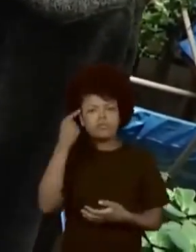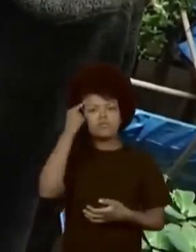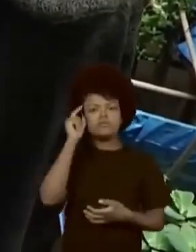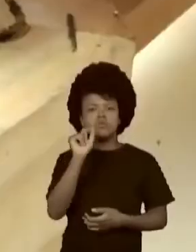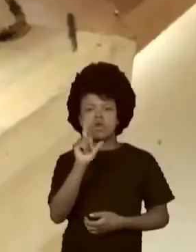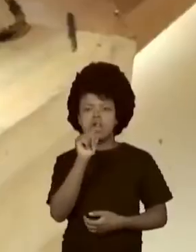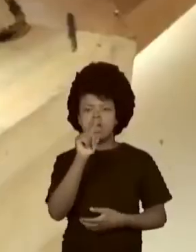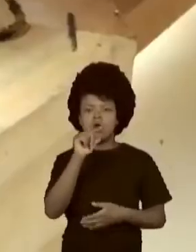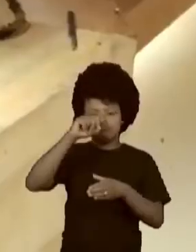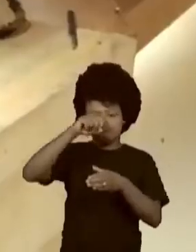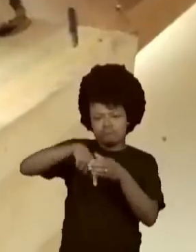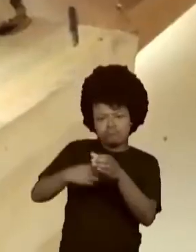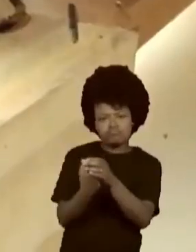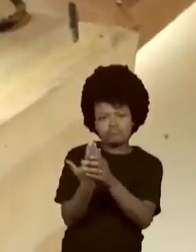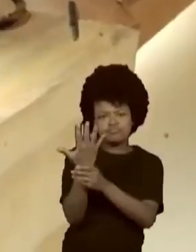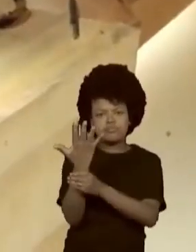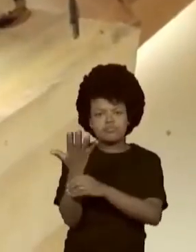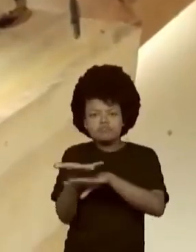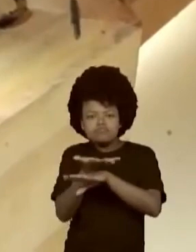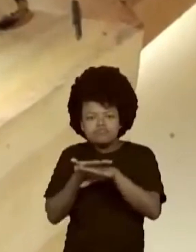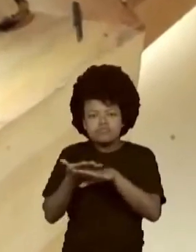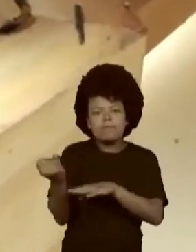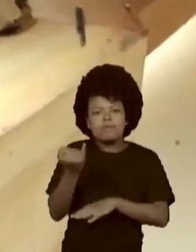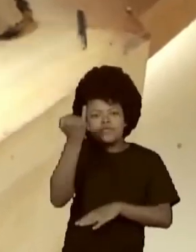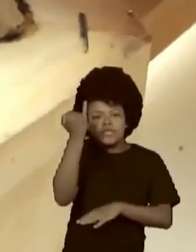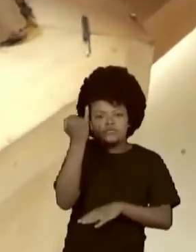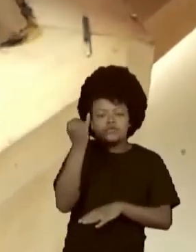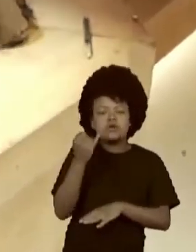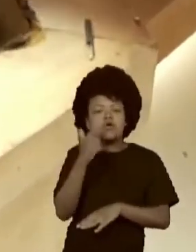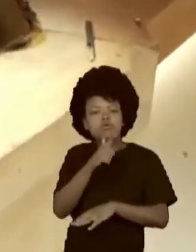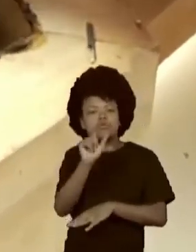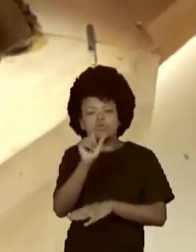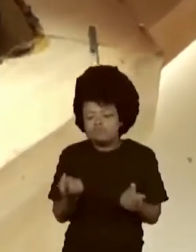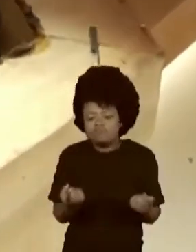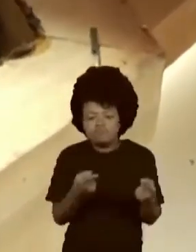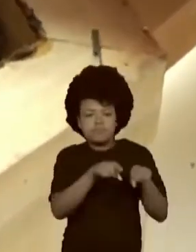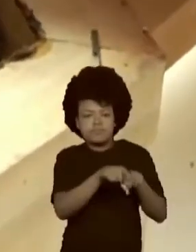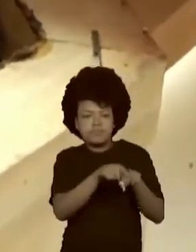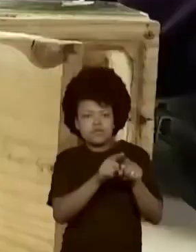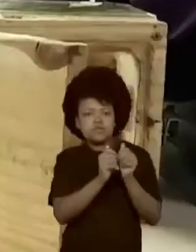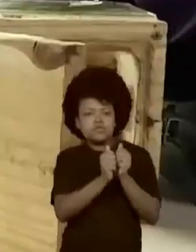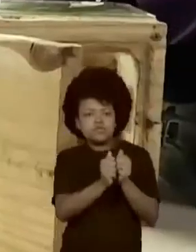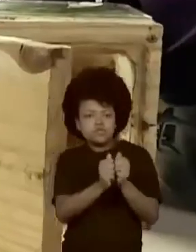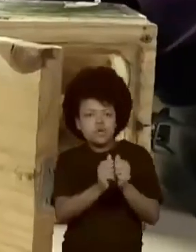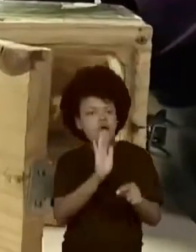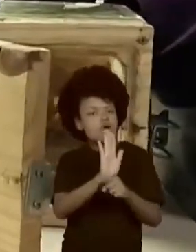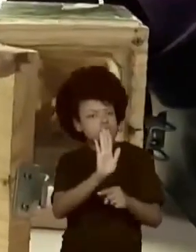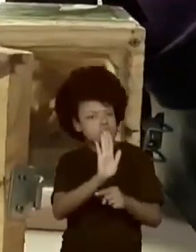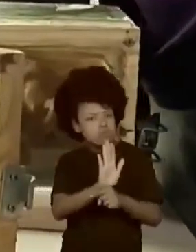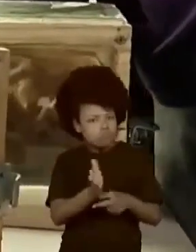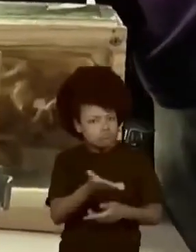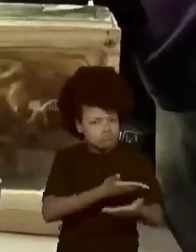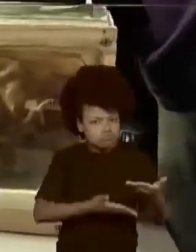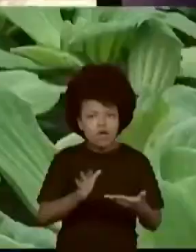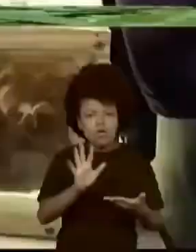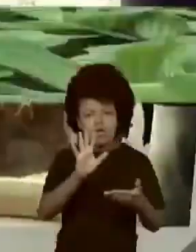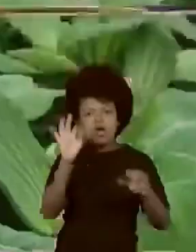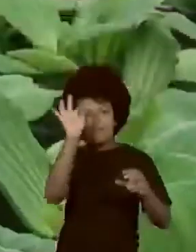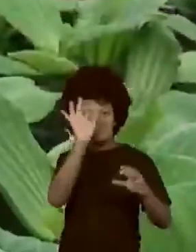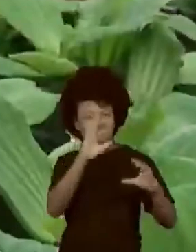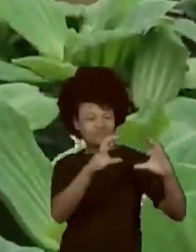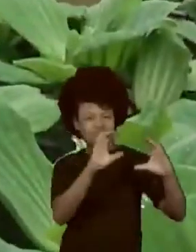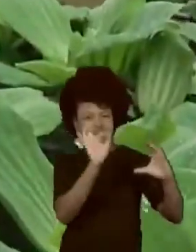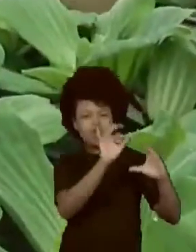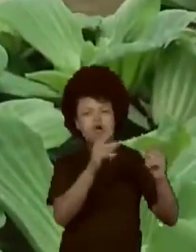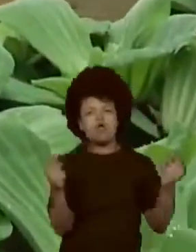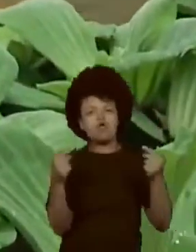sustentável. Então, a gente colocou o meliponário próximo à aquaponia para que auxiliasse no desenvolvimento das plantas. E assim